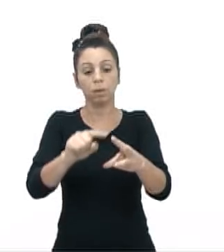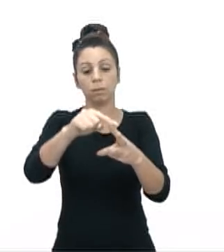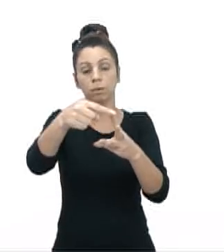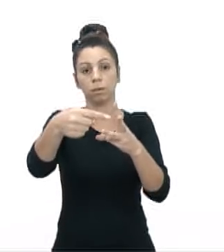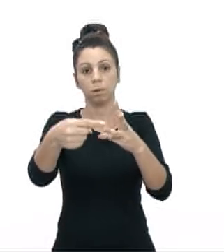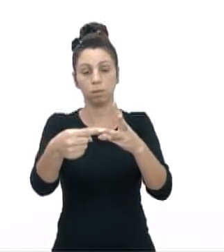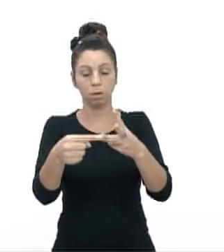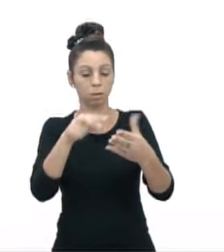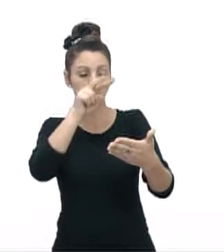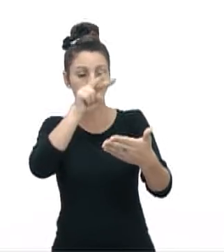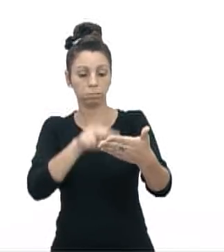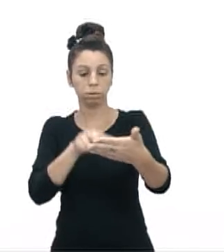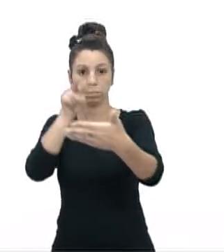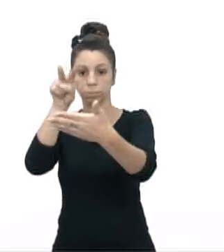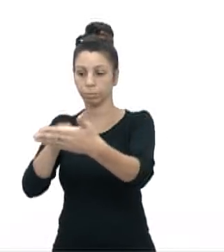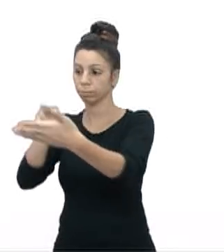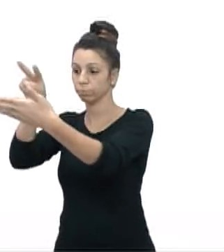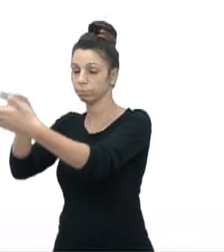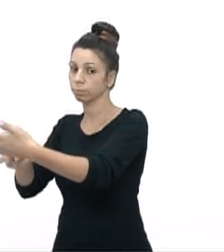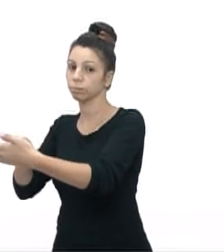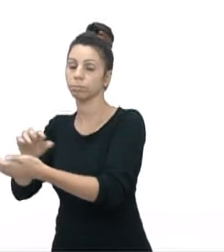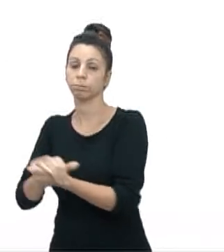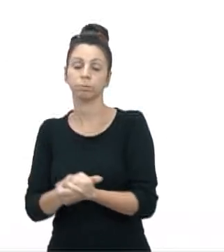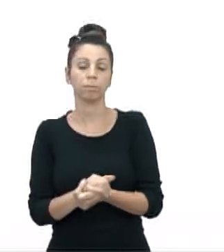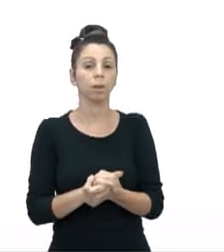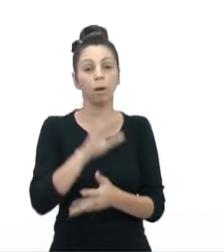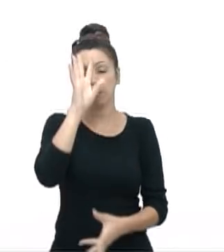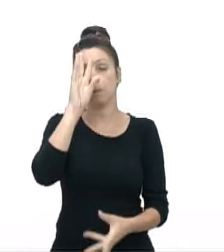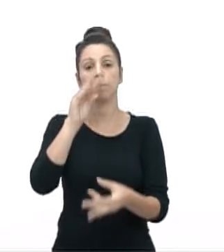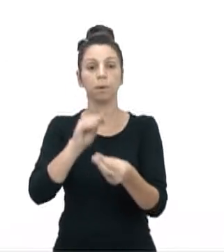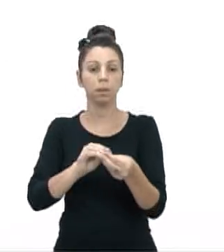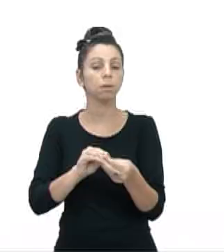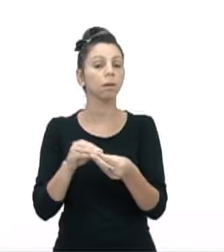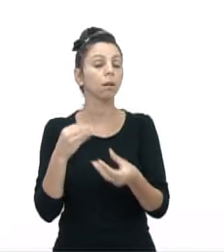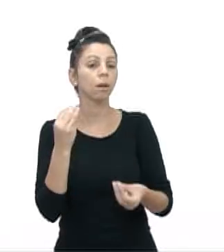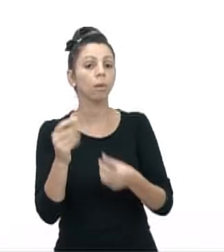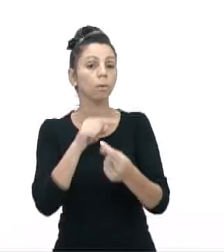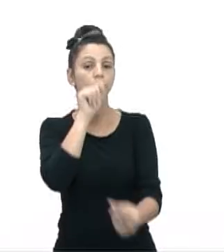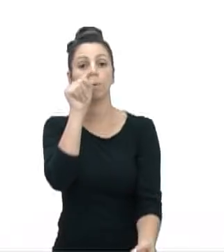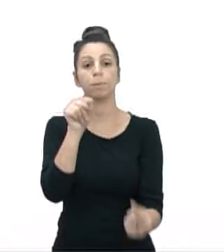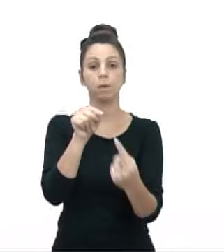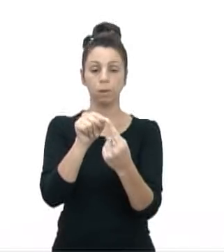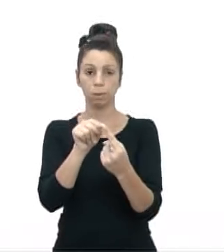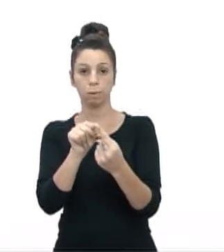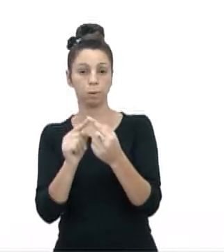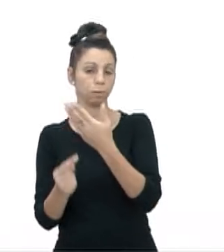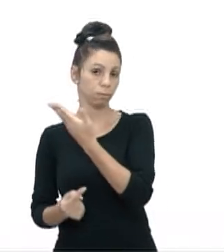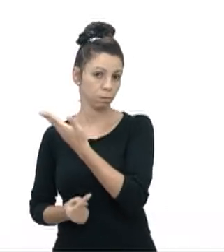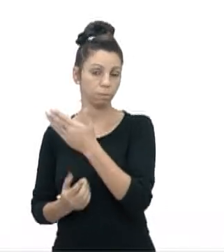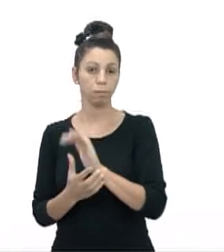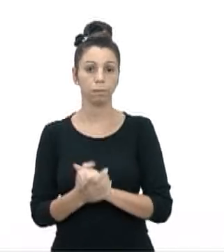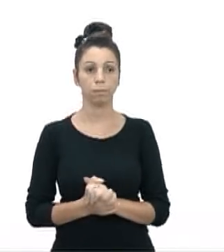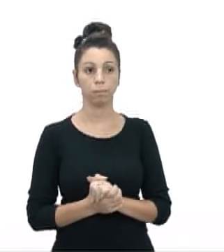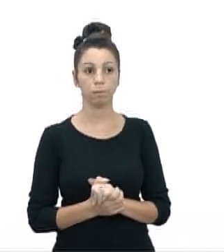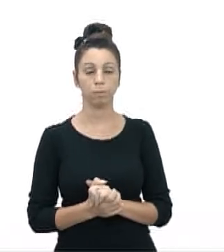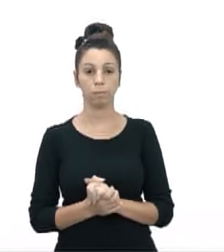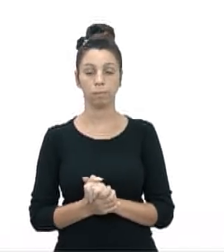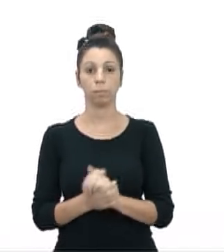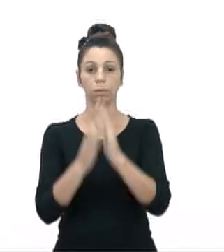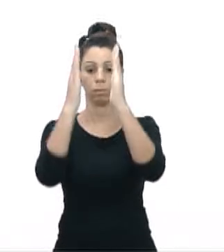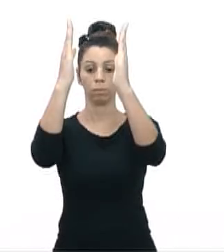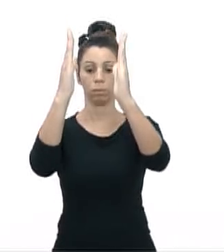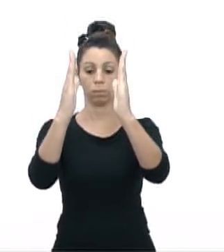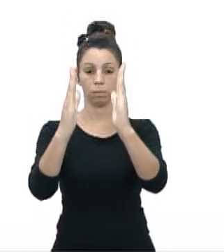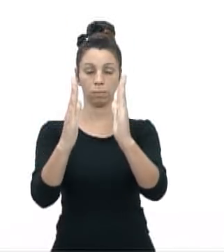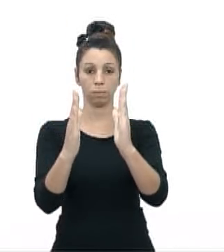partes para o leitor apreciar, ler e tentar entender a intencionalidade de quem elaborou. A gente tem ali no centro,